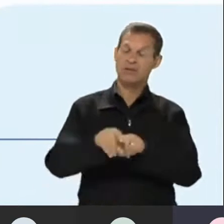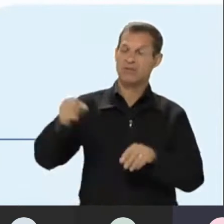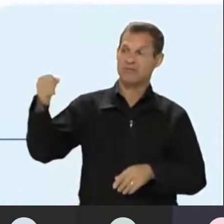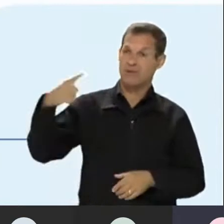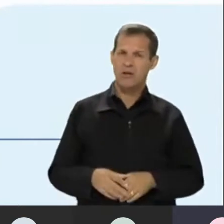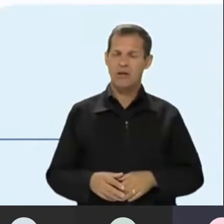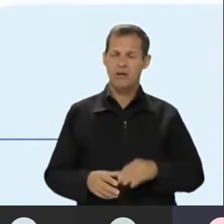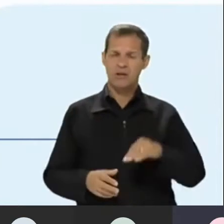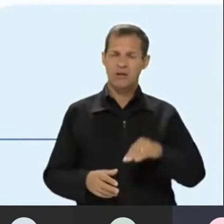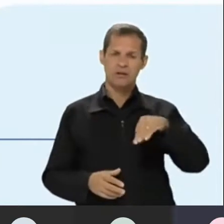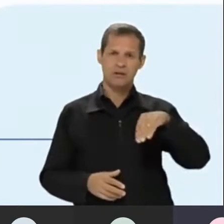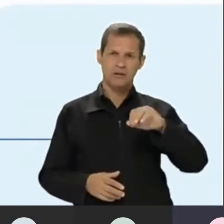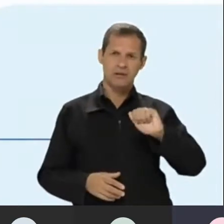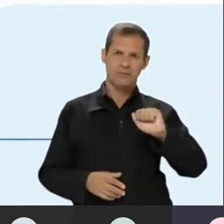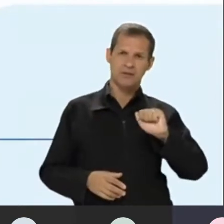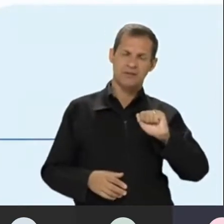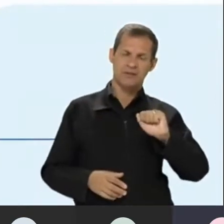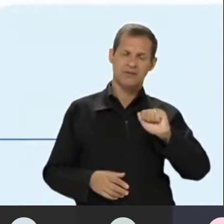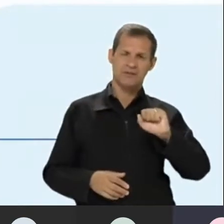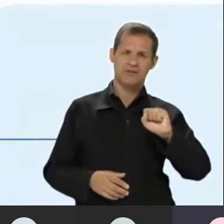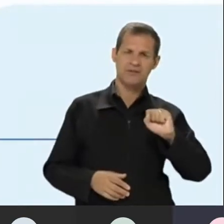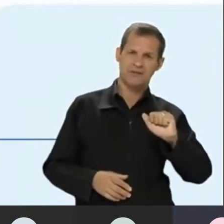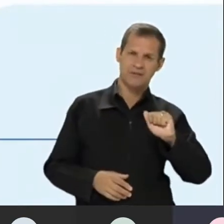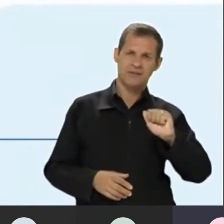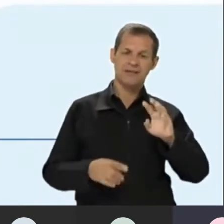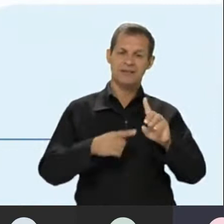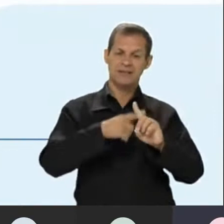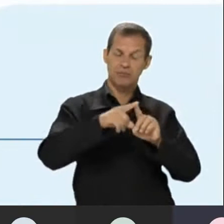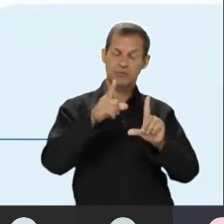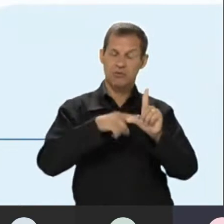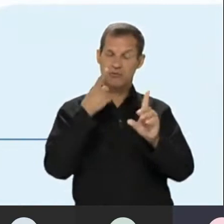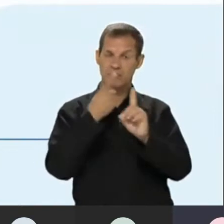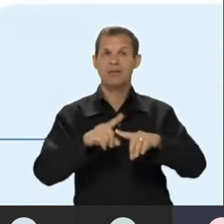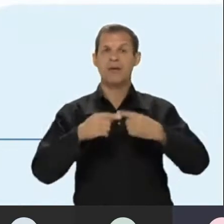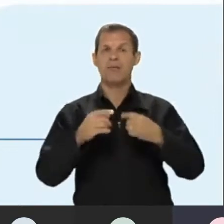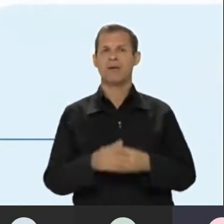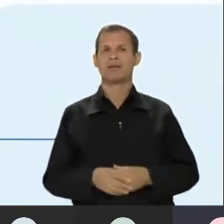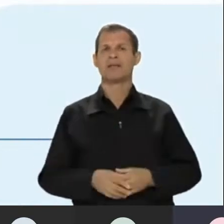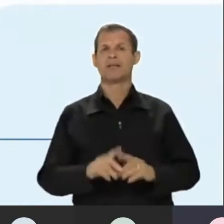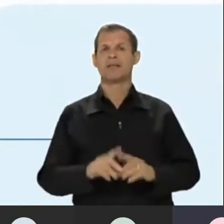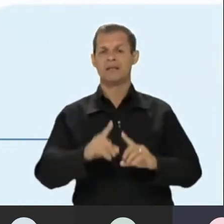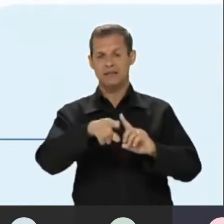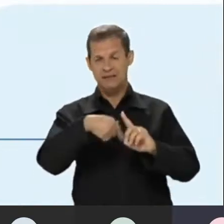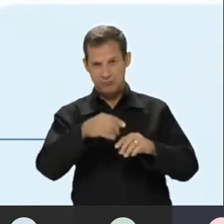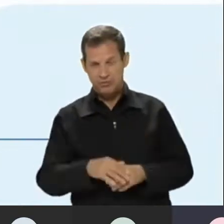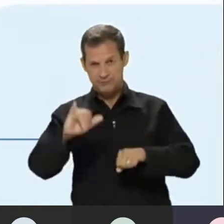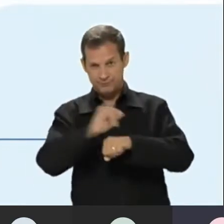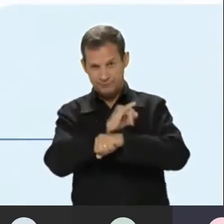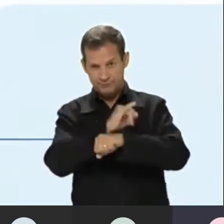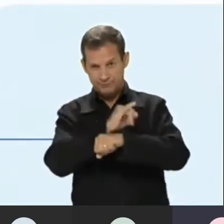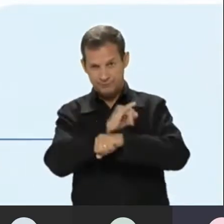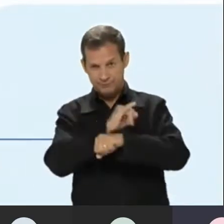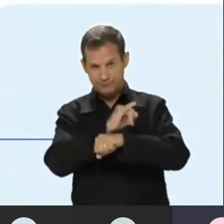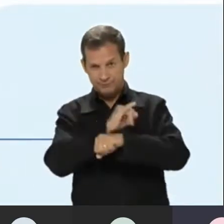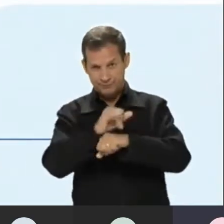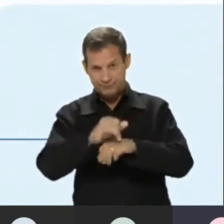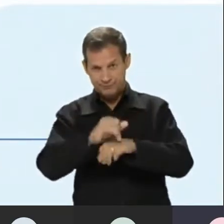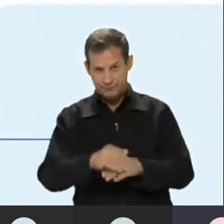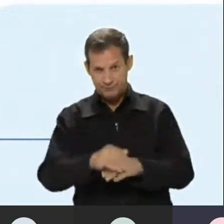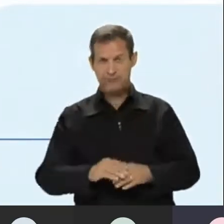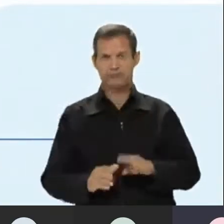a parte de massa térmica. Então, todas essas letras aqui, elas vão ser encontradas e, consequentemente, vão ser as estratégias